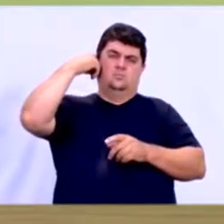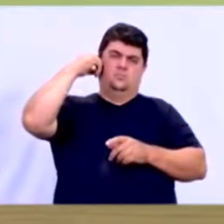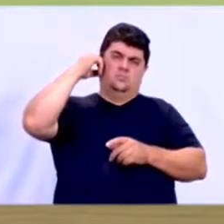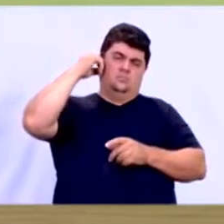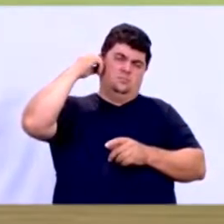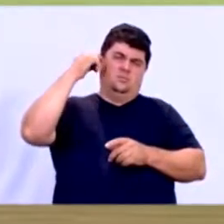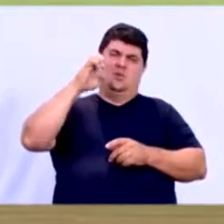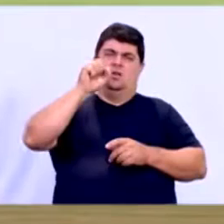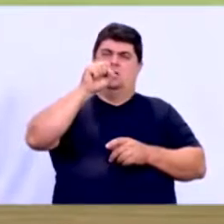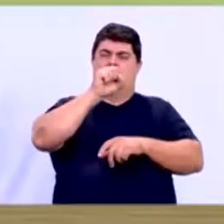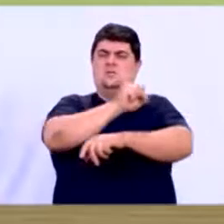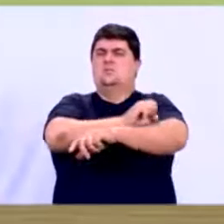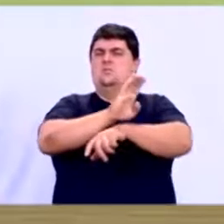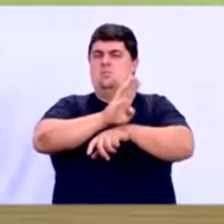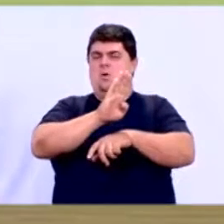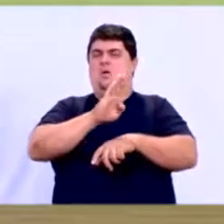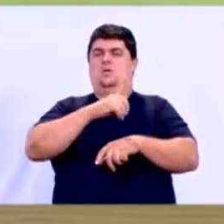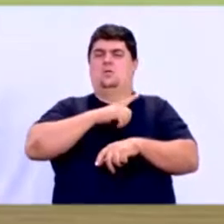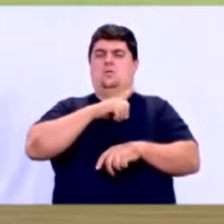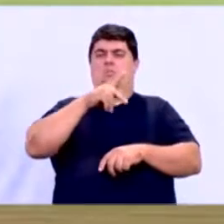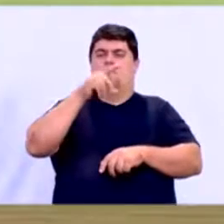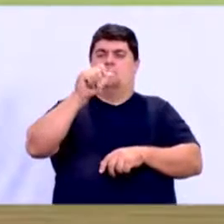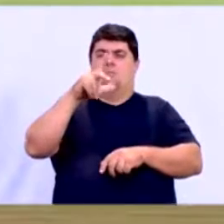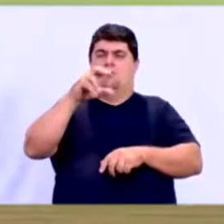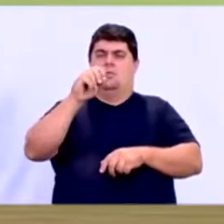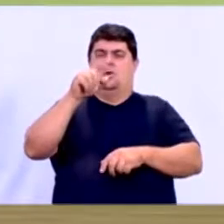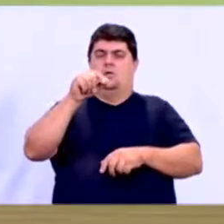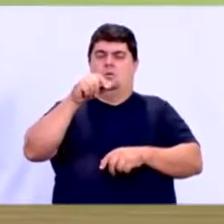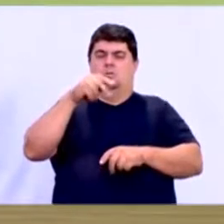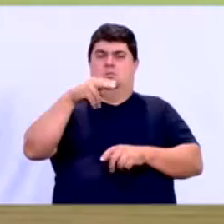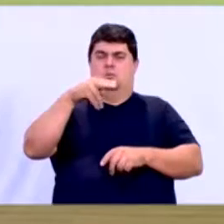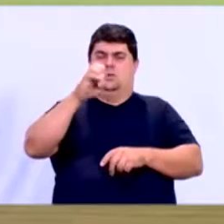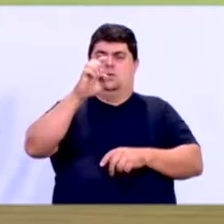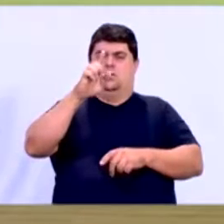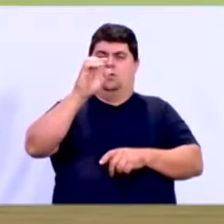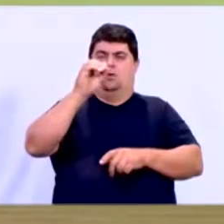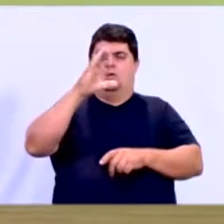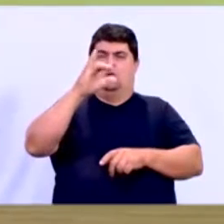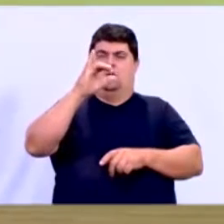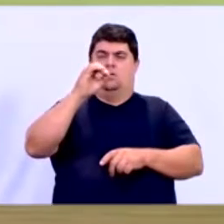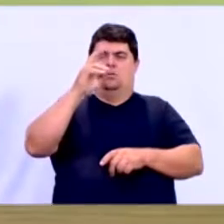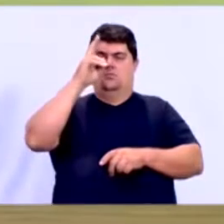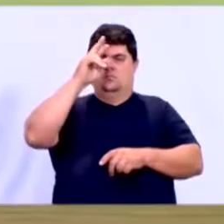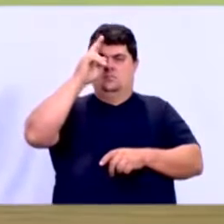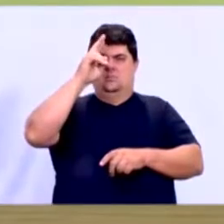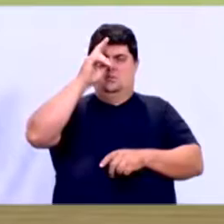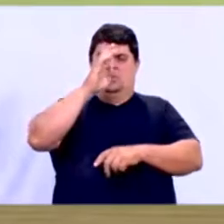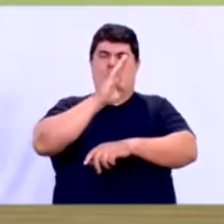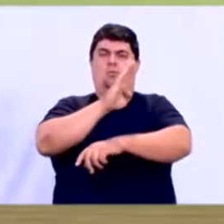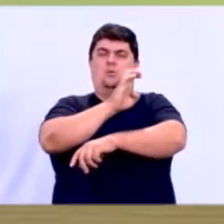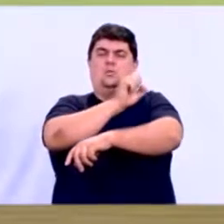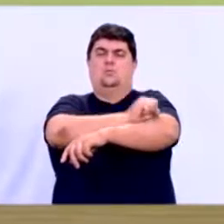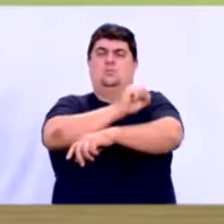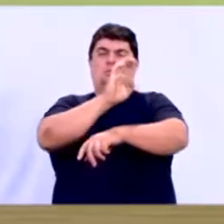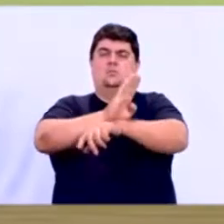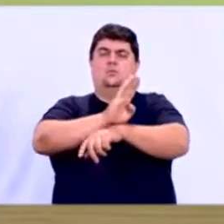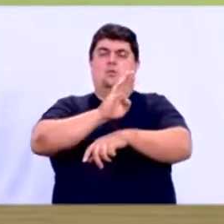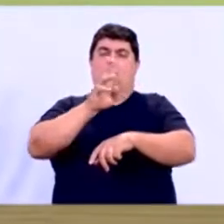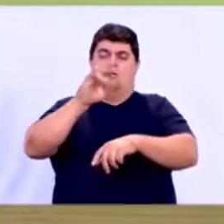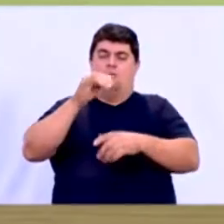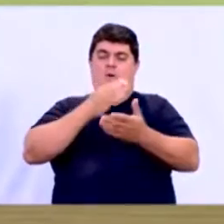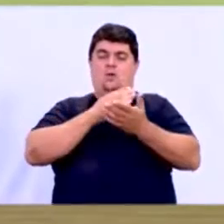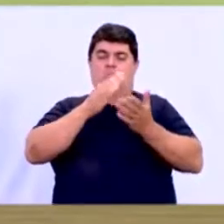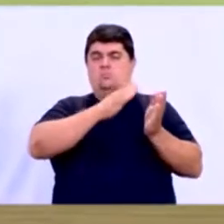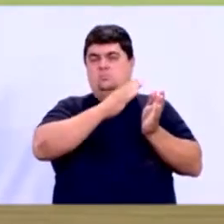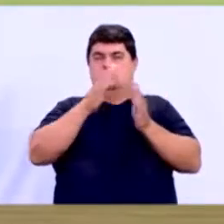é do Sebrae, plano de negócio, o que é isso? Então a gente está ensinando o que é o plano de negócio. Lembre daquela propaganda e aqui vocês vão estar aprendendo o que é o plano de